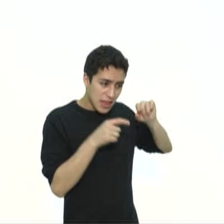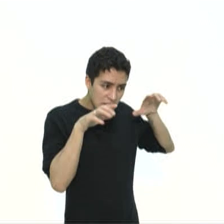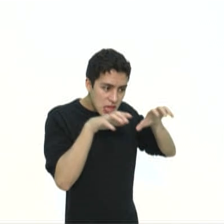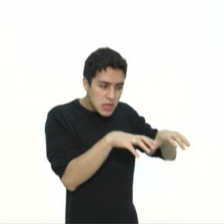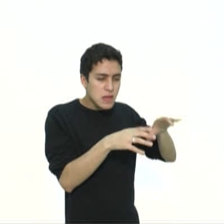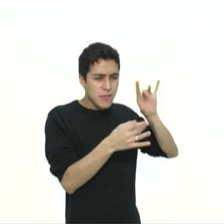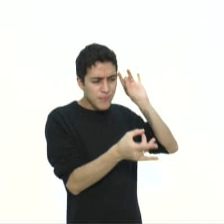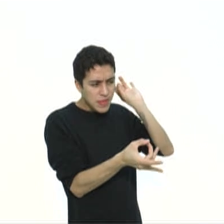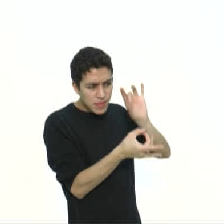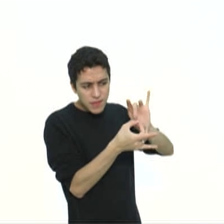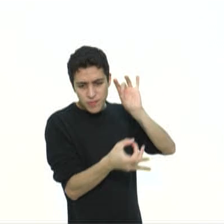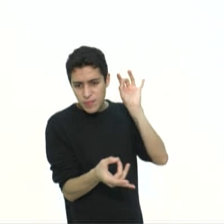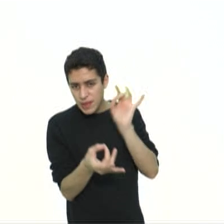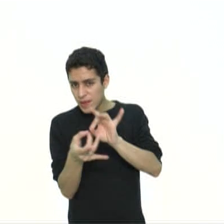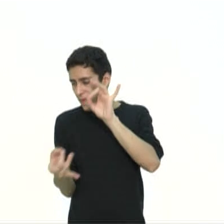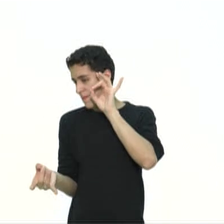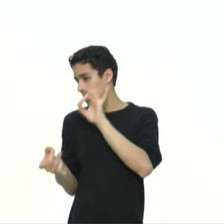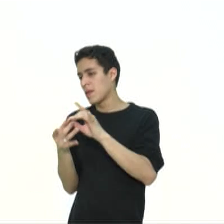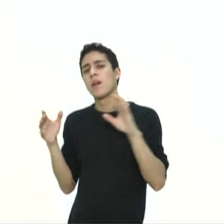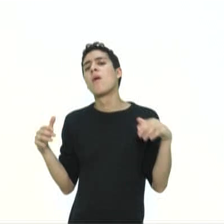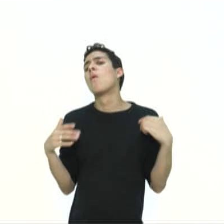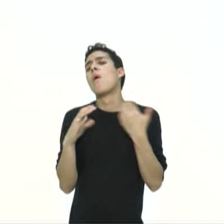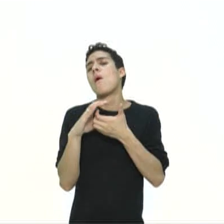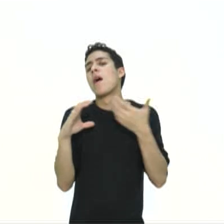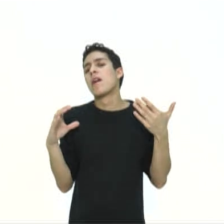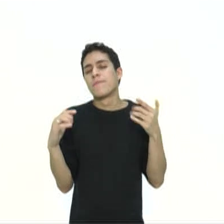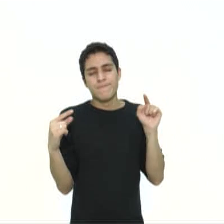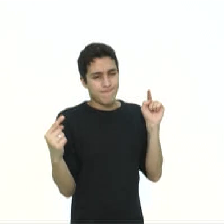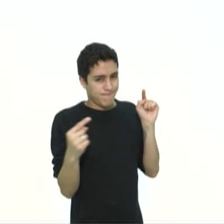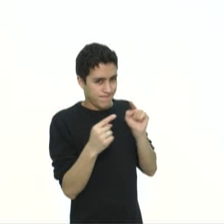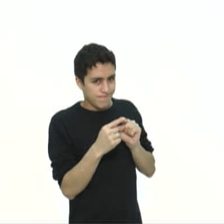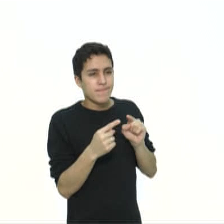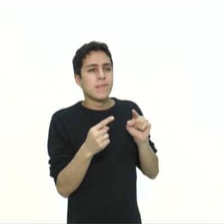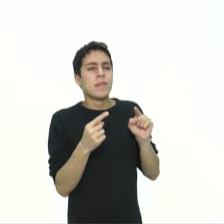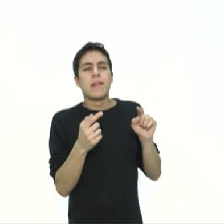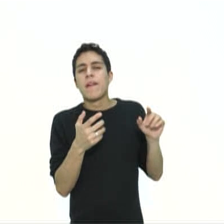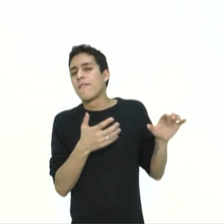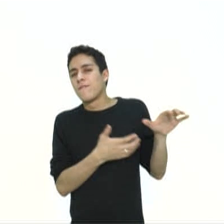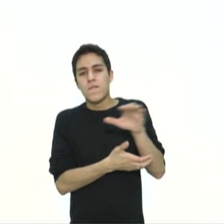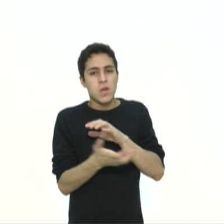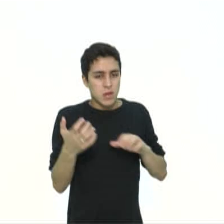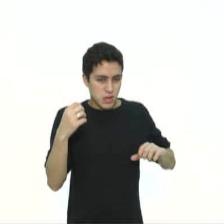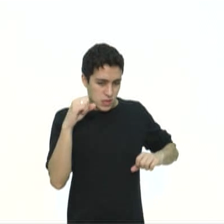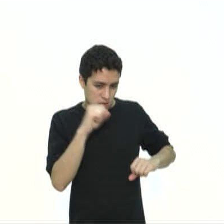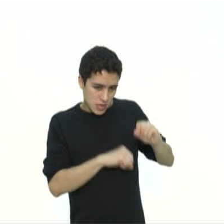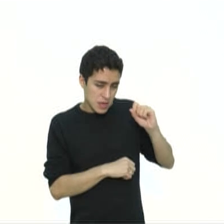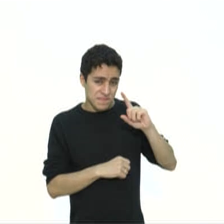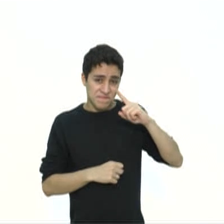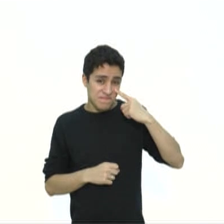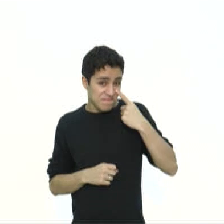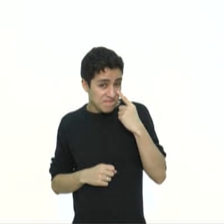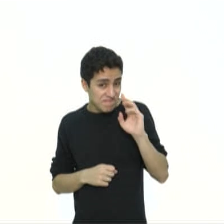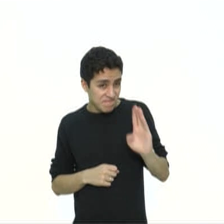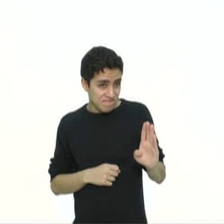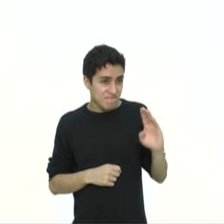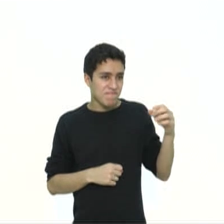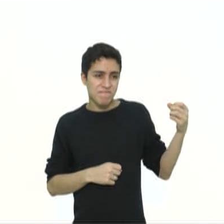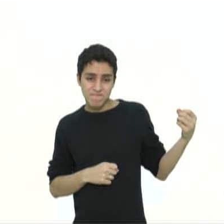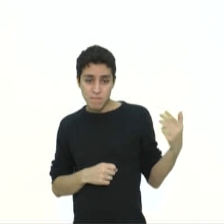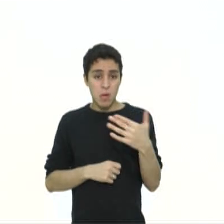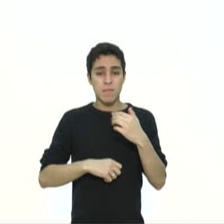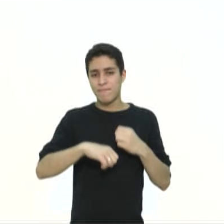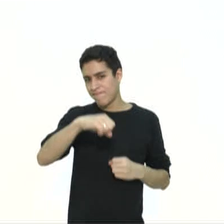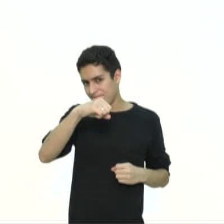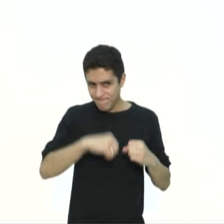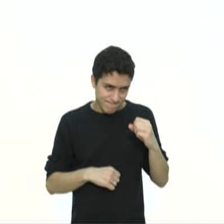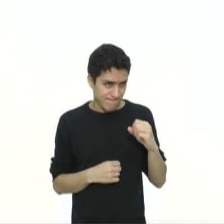de máquinas são características da revolução industrial da indústria moderna letra